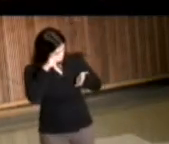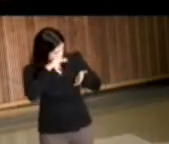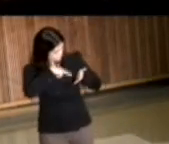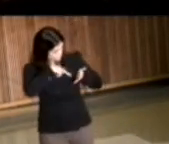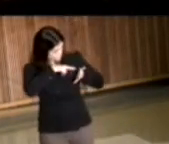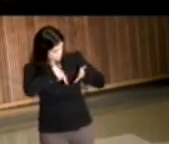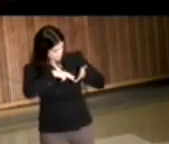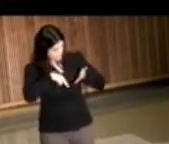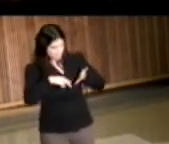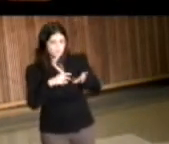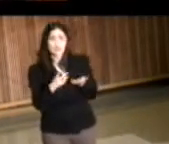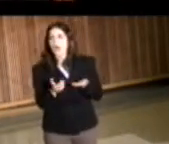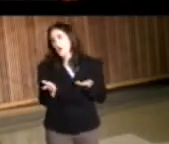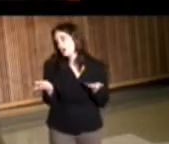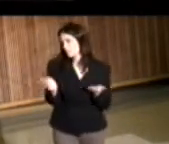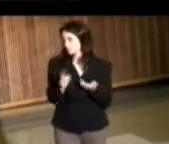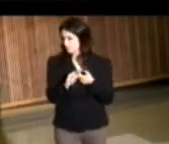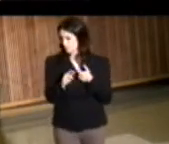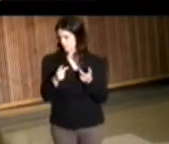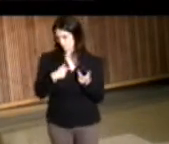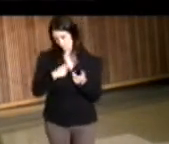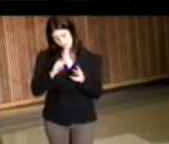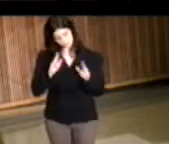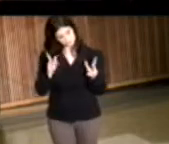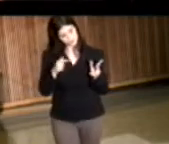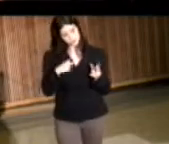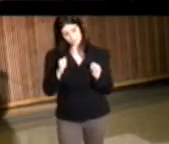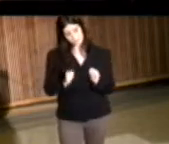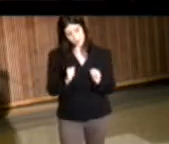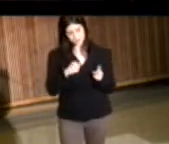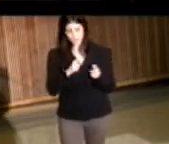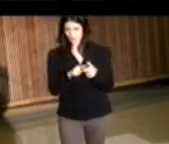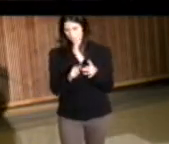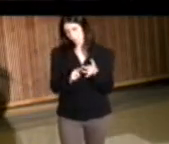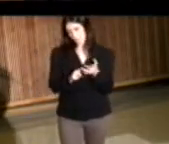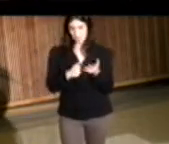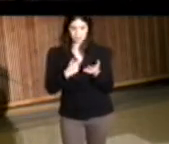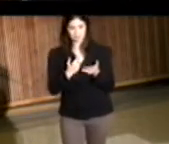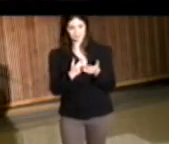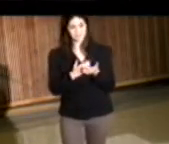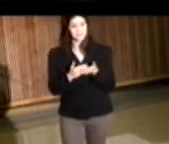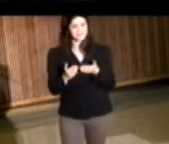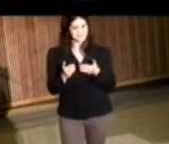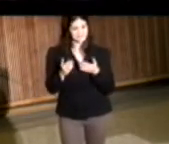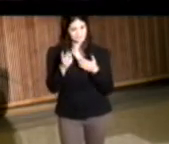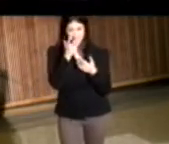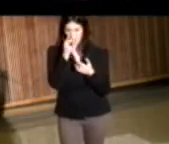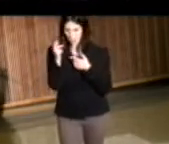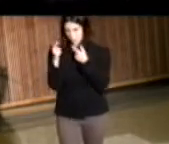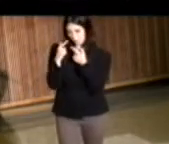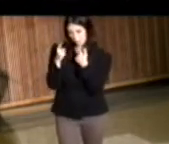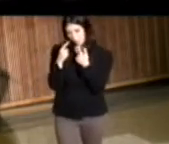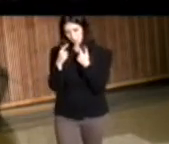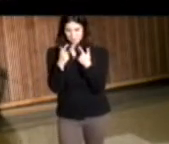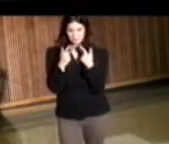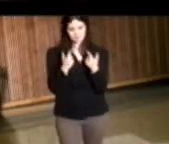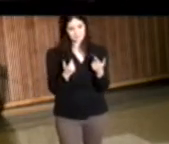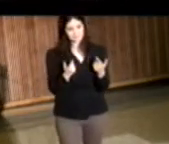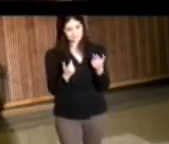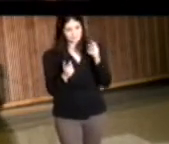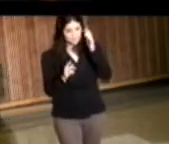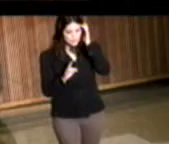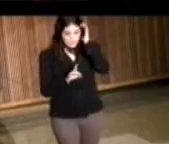viu o que aconteceu? Também, olha só, isso, aquilo. Queridos, se não fosse a graça de Deus, eu e você